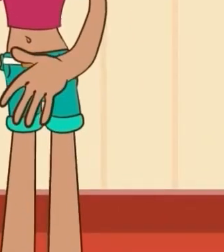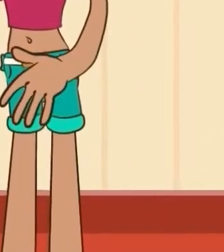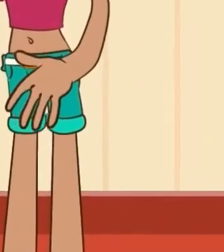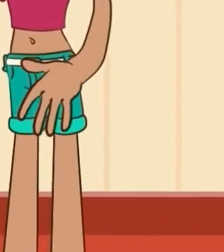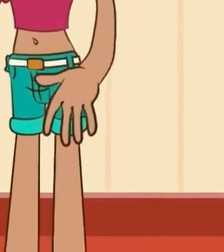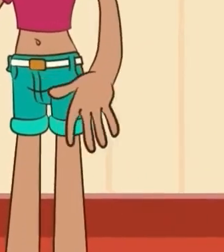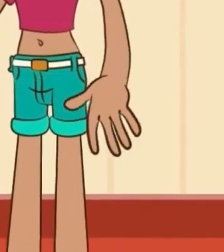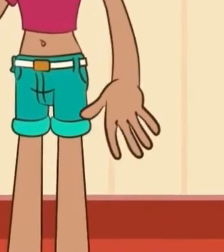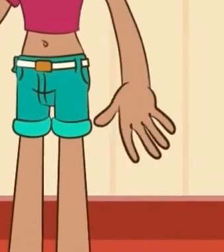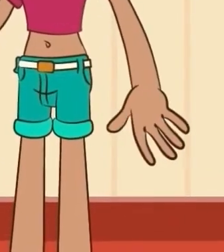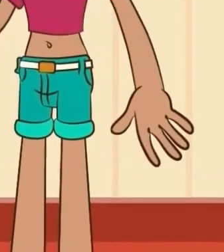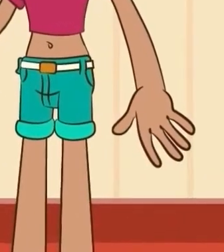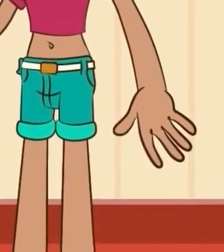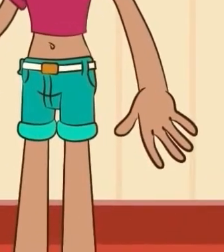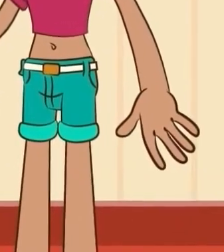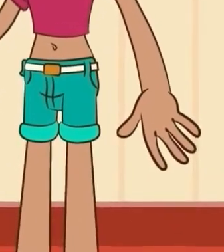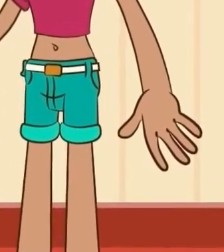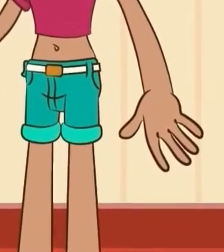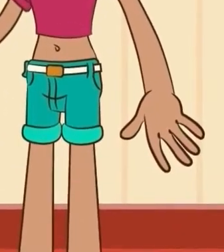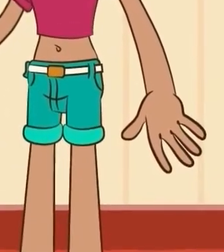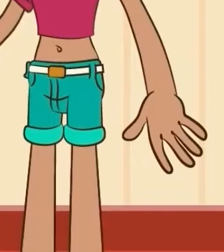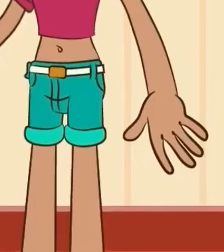She.